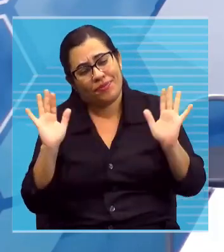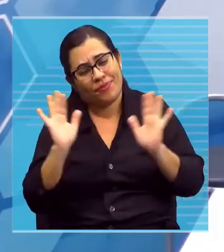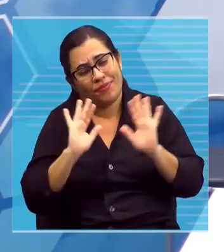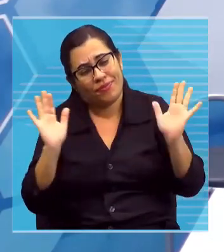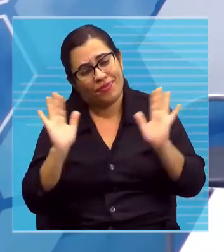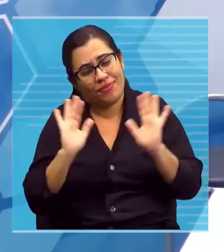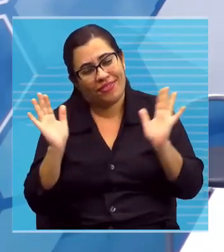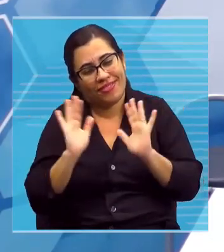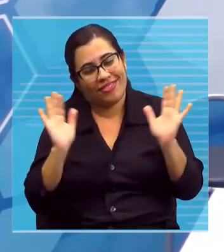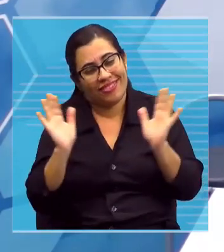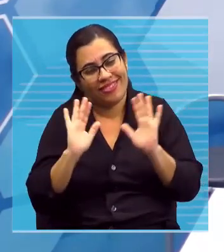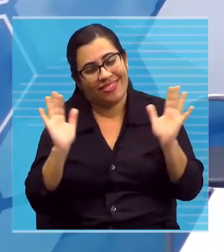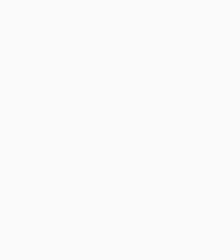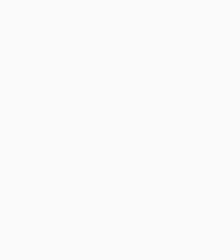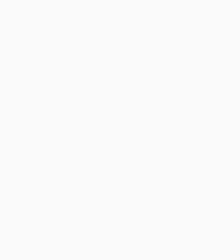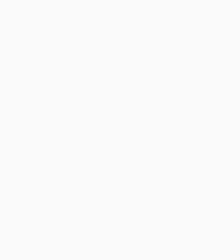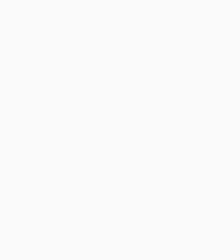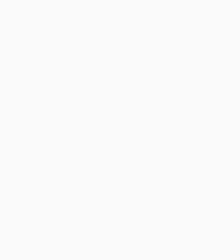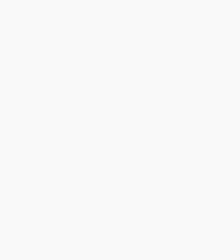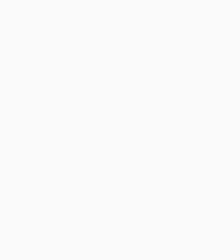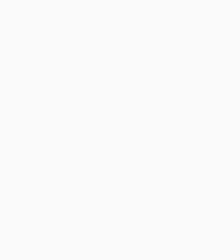tchau tchau